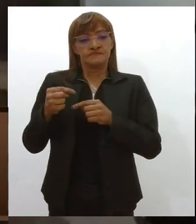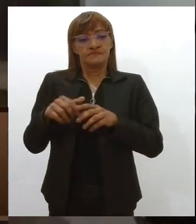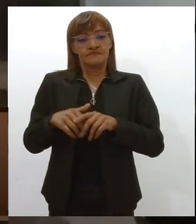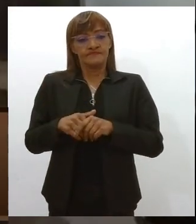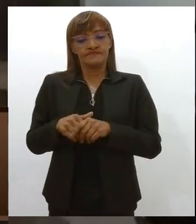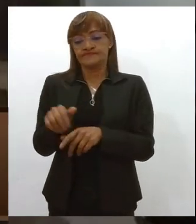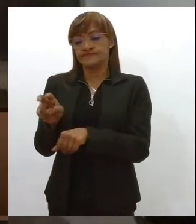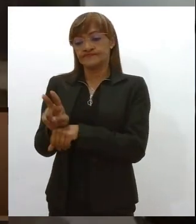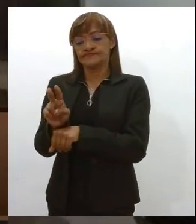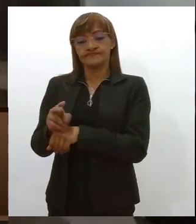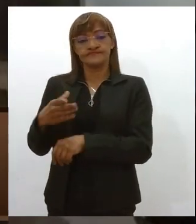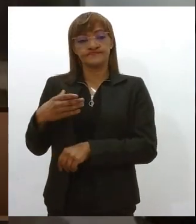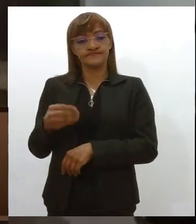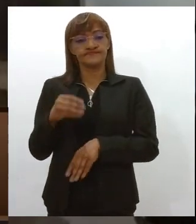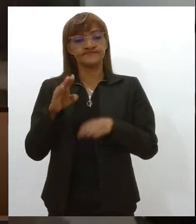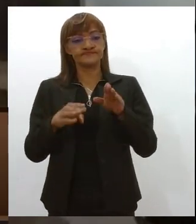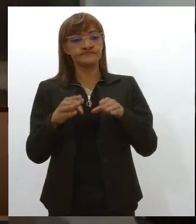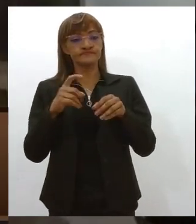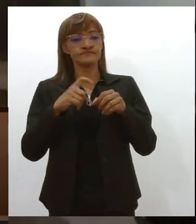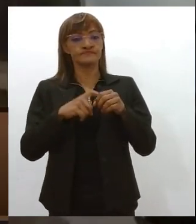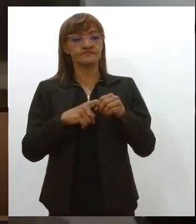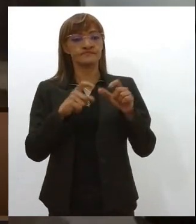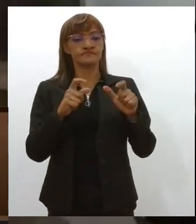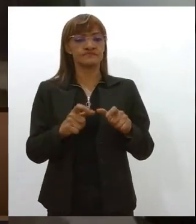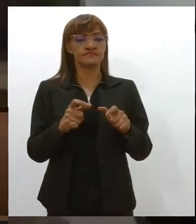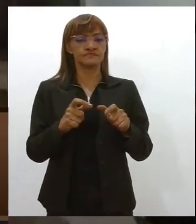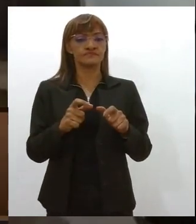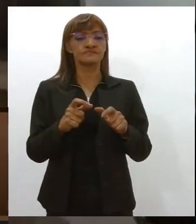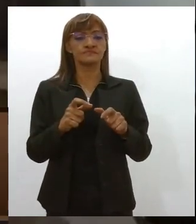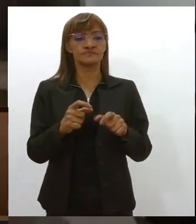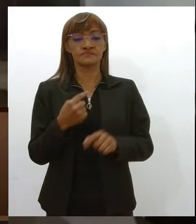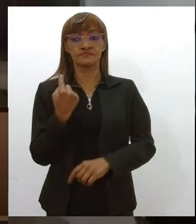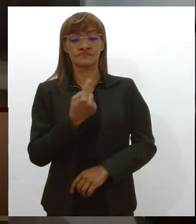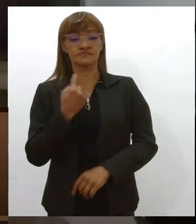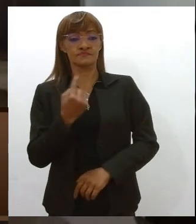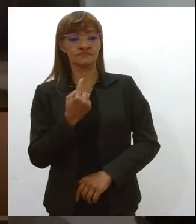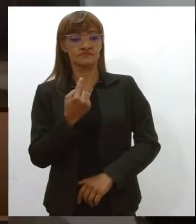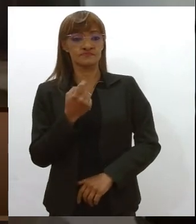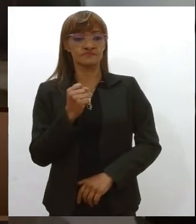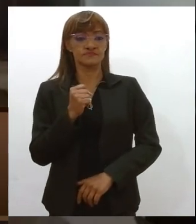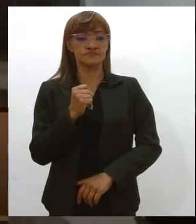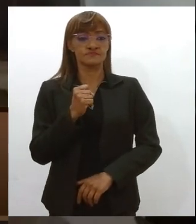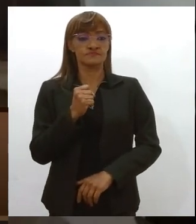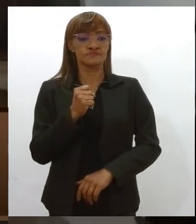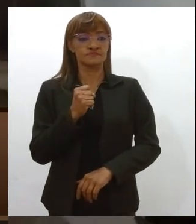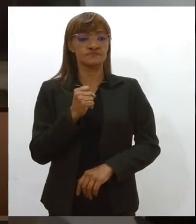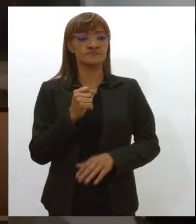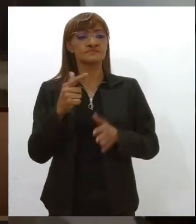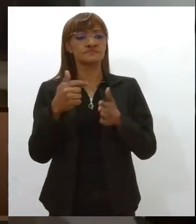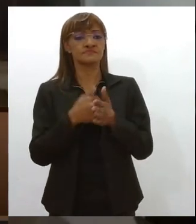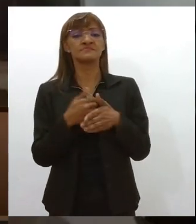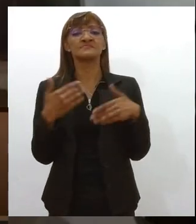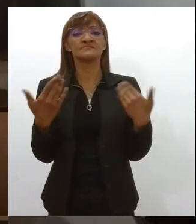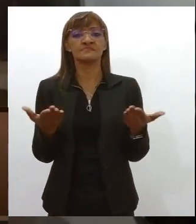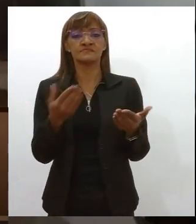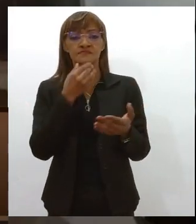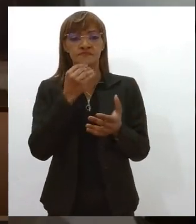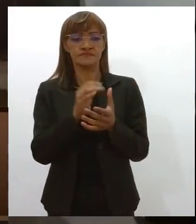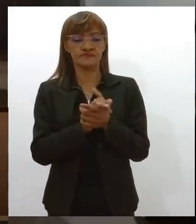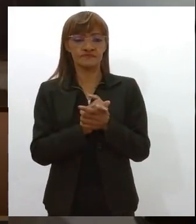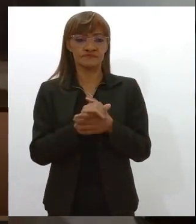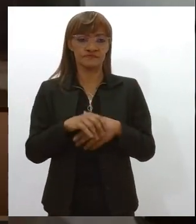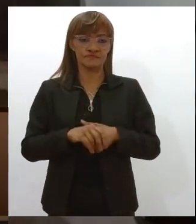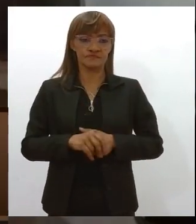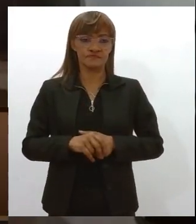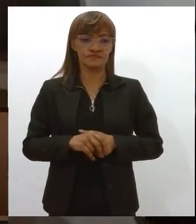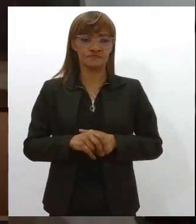às vezes, eu chegava nos lugares sem ele, várias vezes, eu chegava nos lugares sem ele e diziam, cadê seu marido? E aí eu falava, de